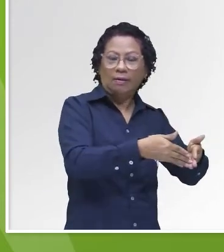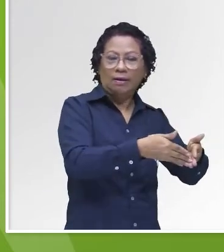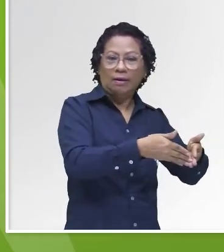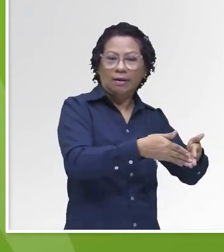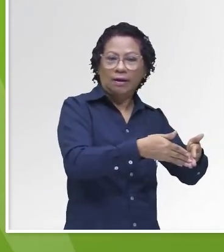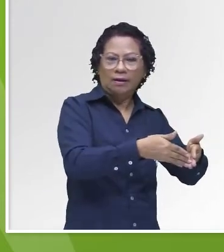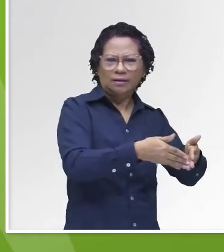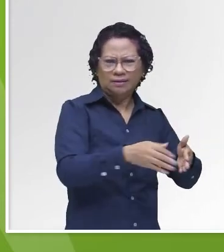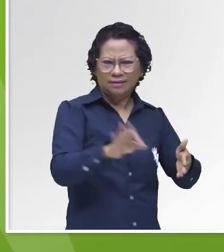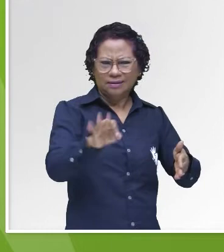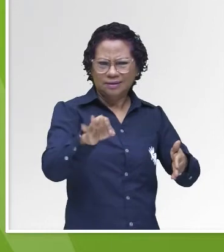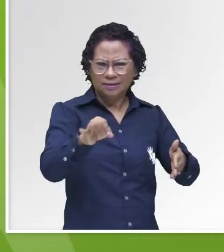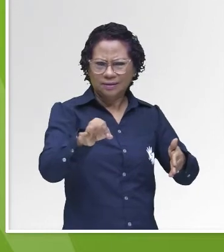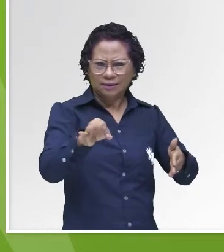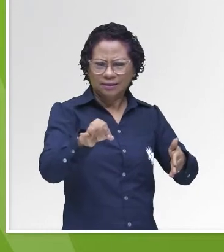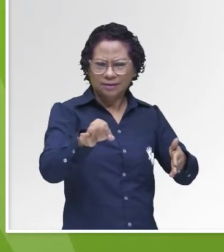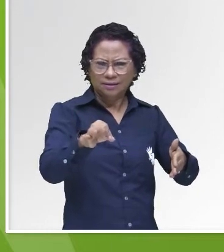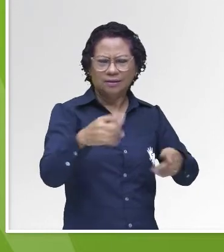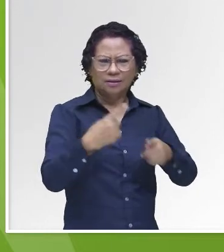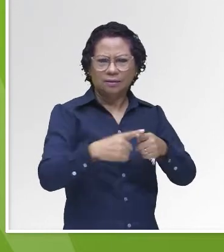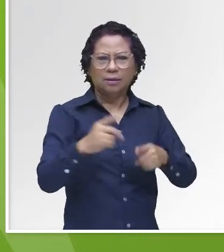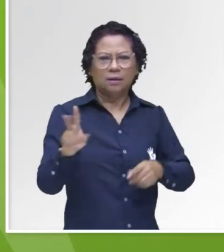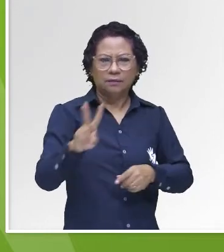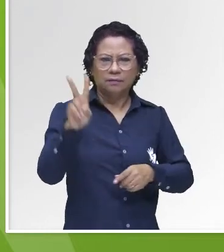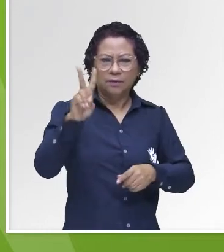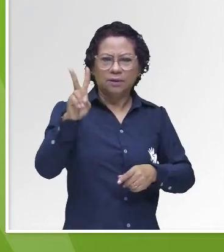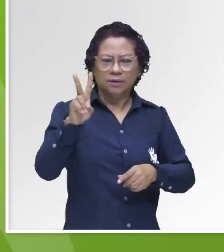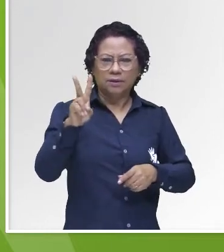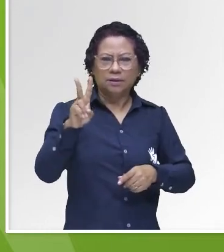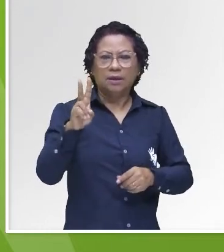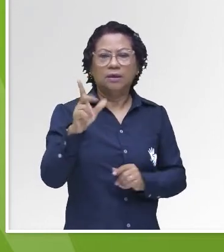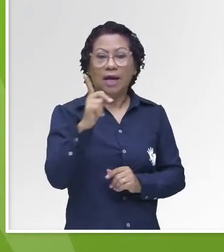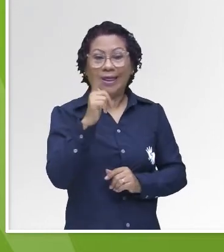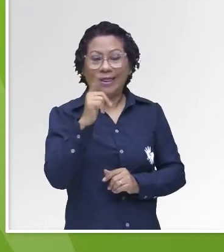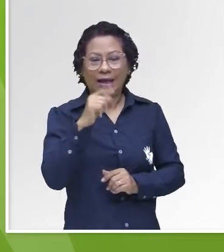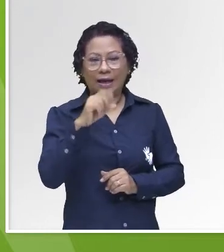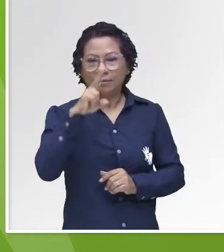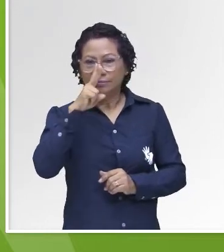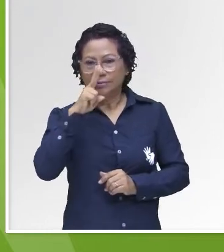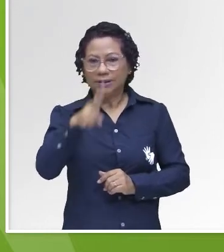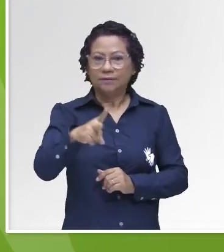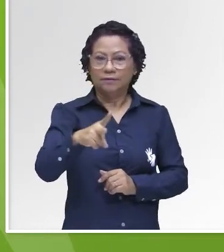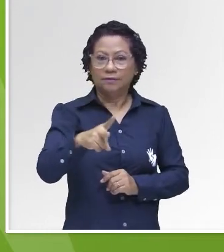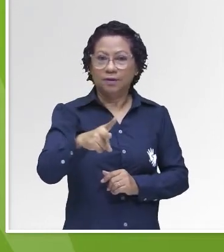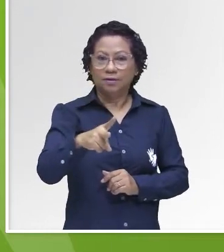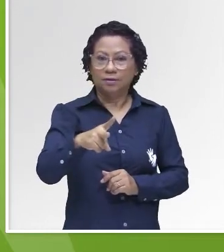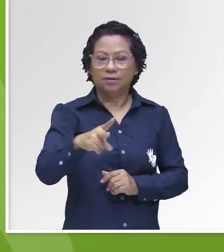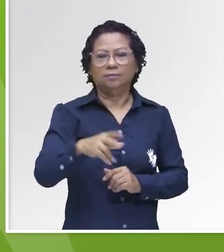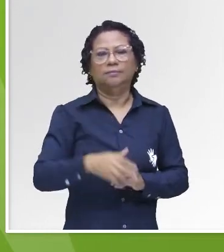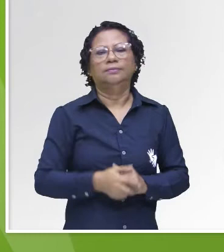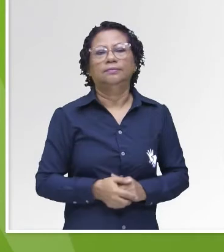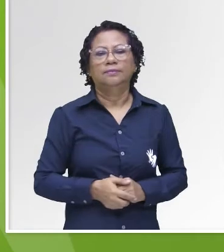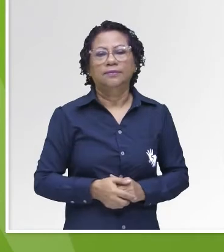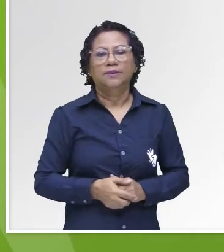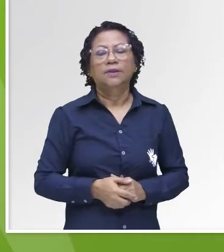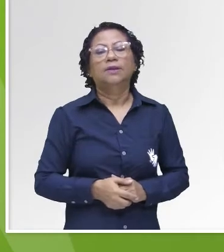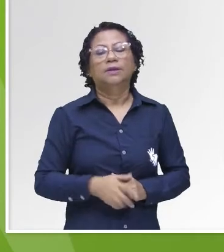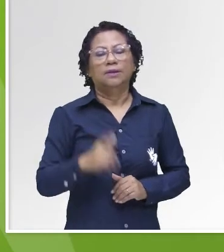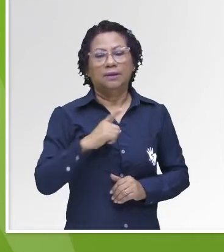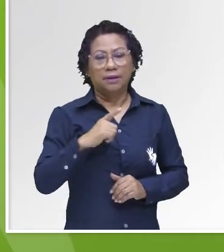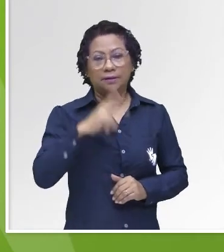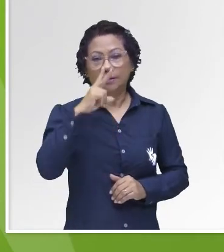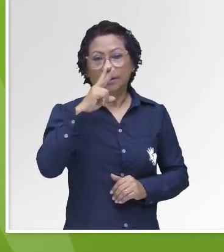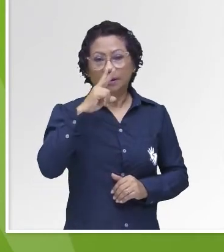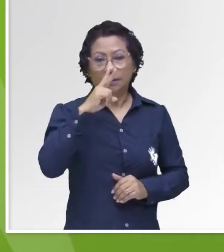Isso, olha só, essa é a velocidade da correnteza e essa é a velocidade do barco. Isso